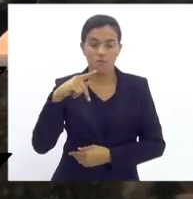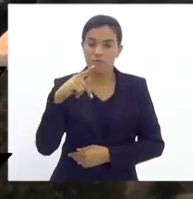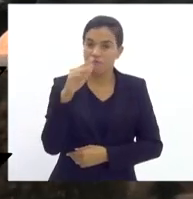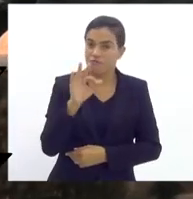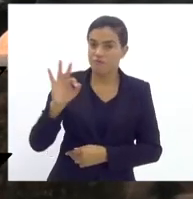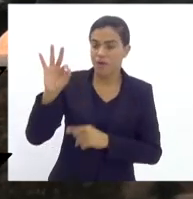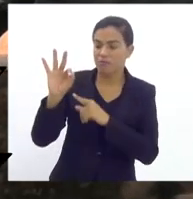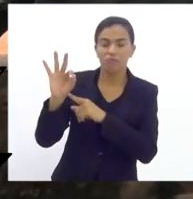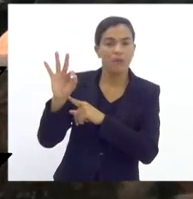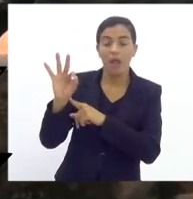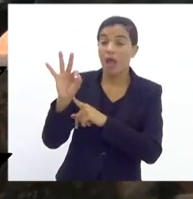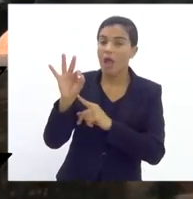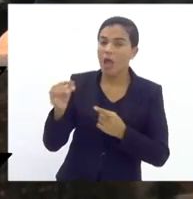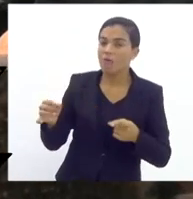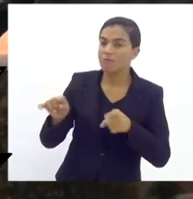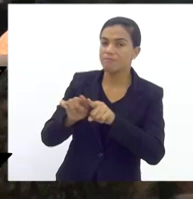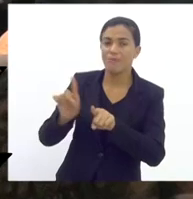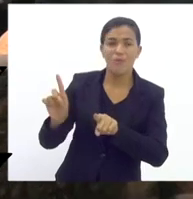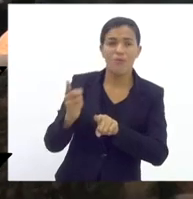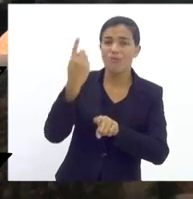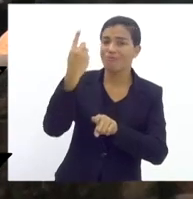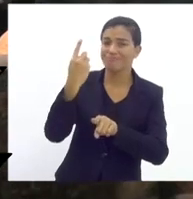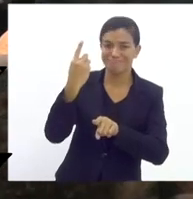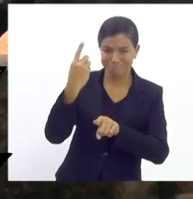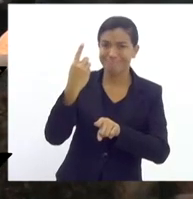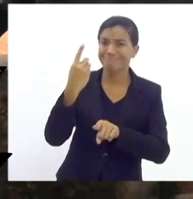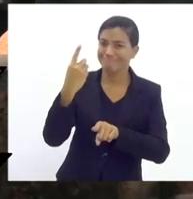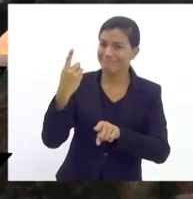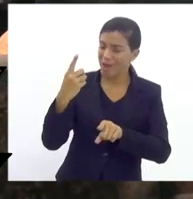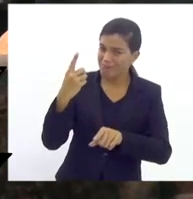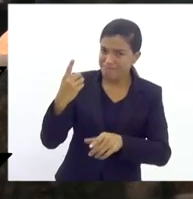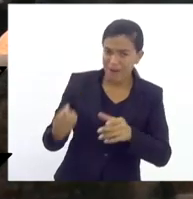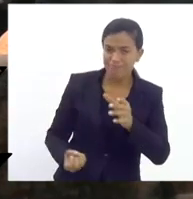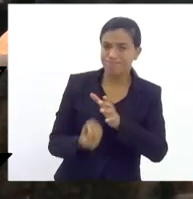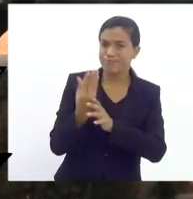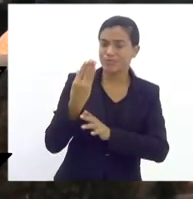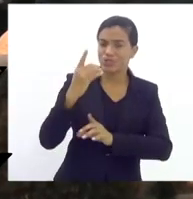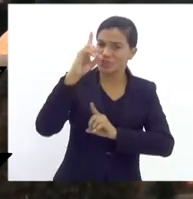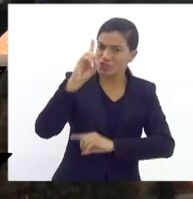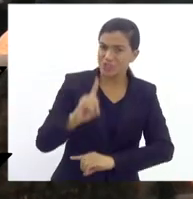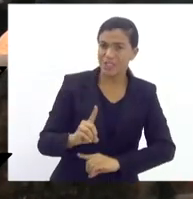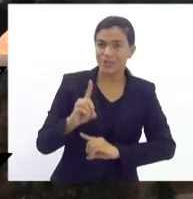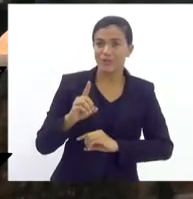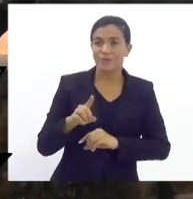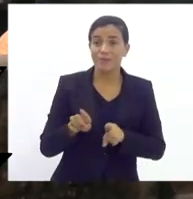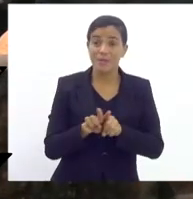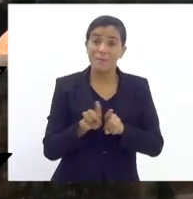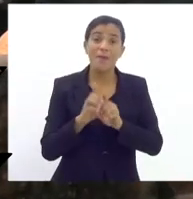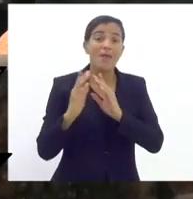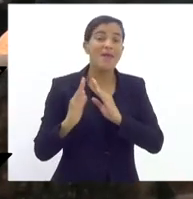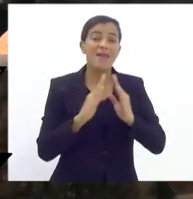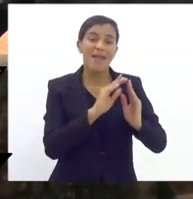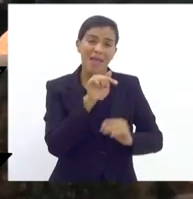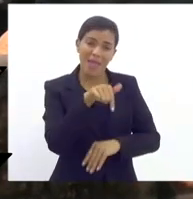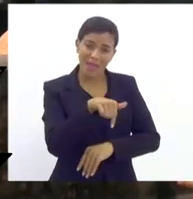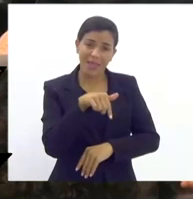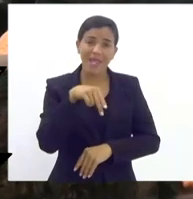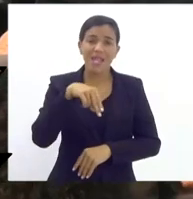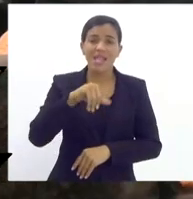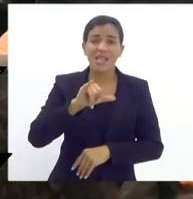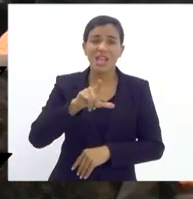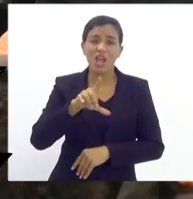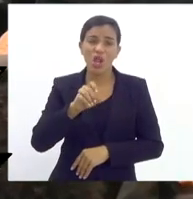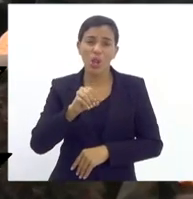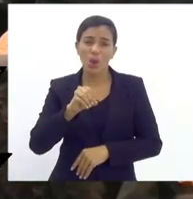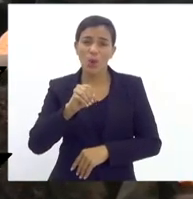é um parceiro IMPA para a gente efetivar direitos aqui dessas populações a nossa casa é ali na aqui na Nilo Peçanha aqui